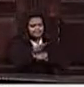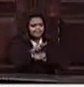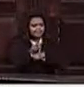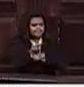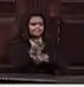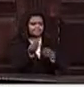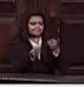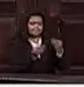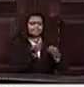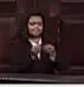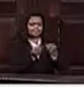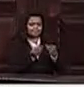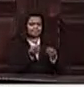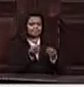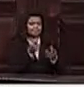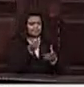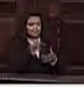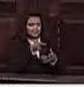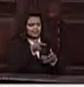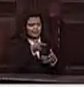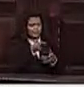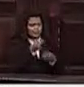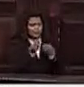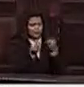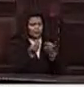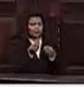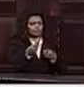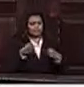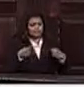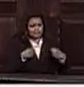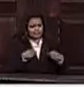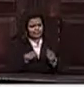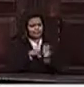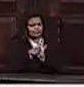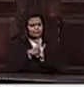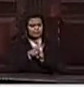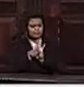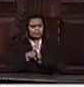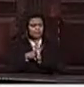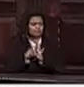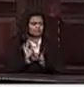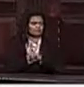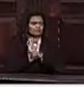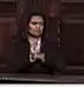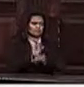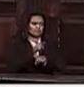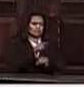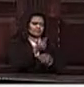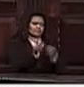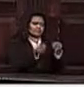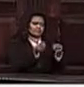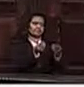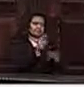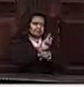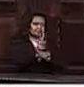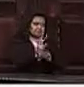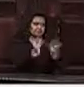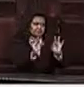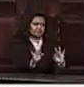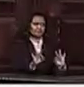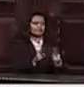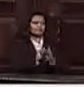maneira submetida ou subordinada, ainda que de forma estratégica, ao comandante do batalhão da área.